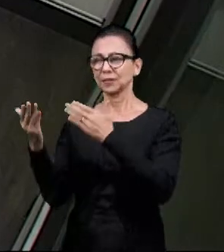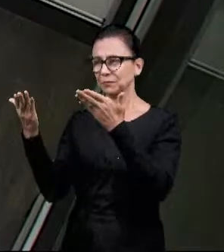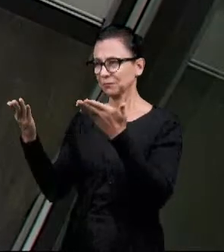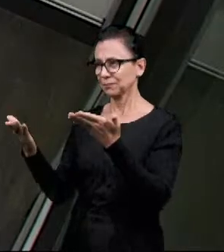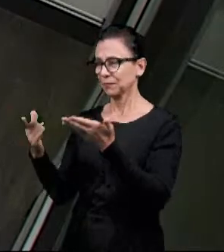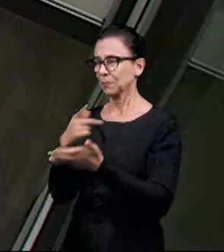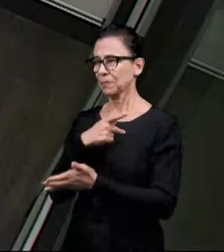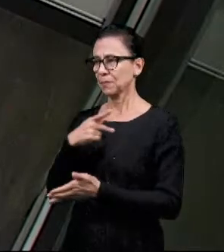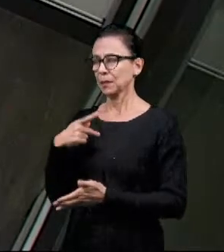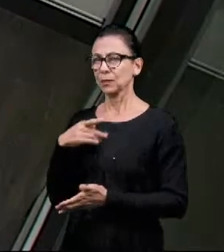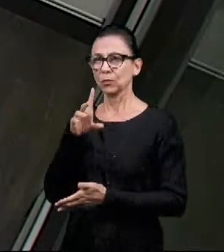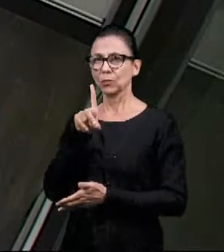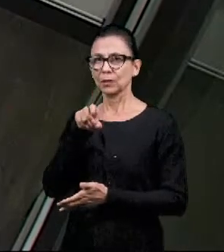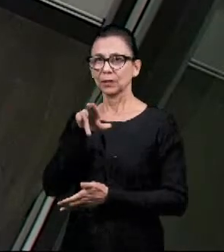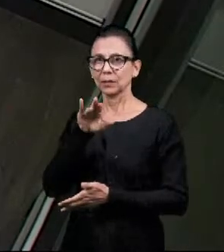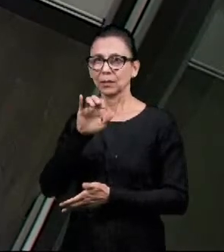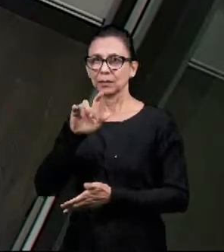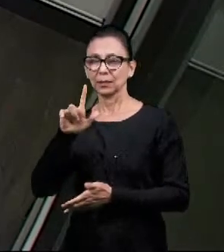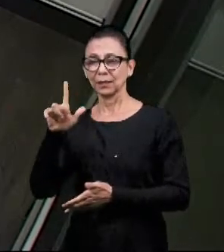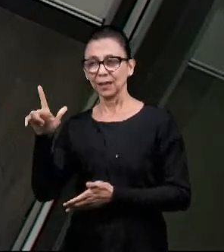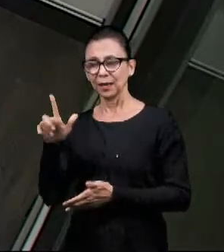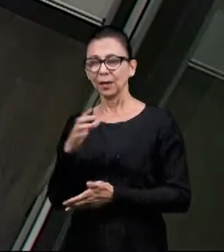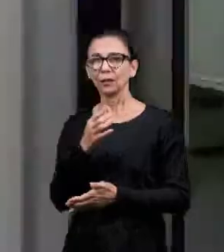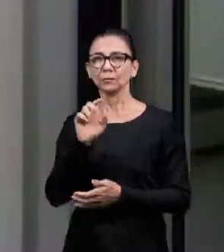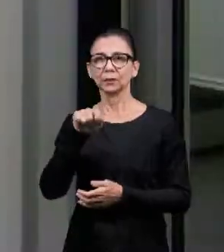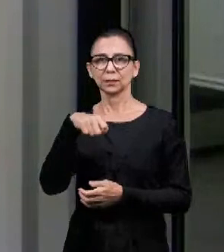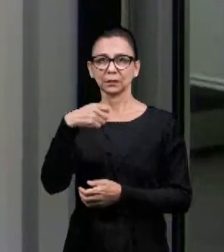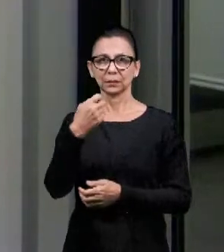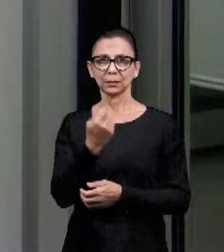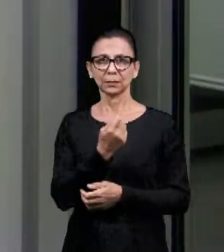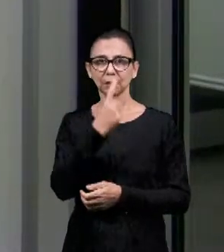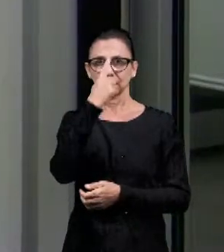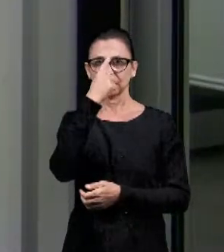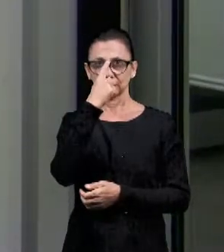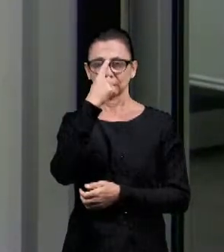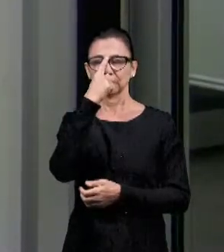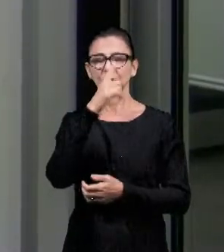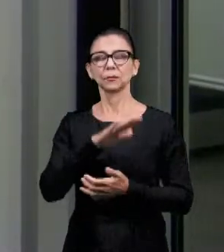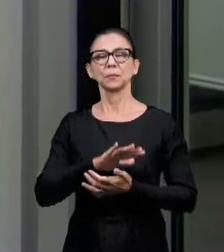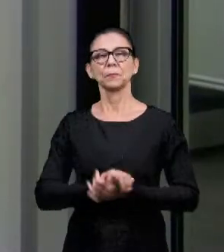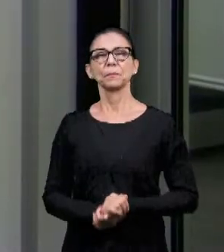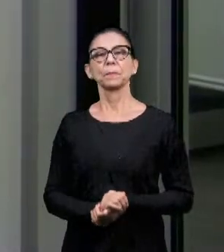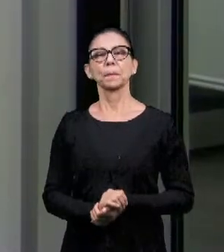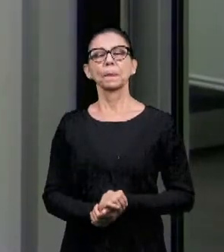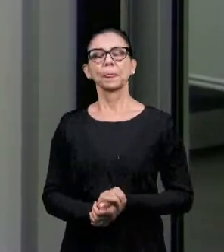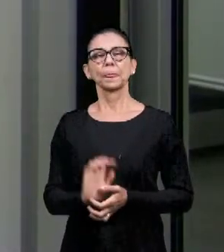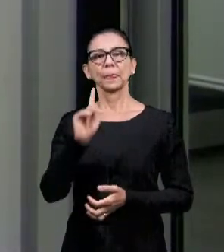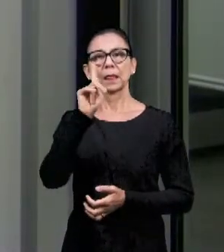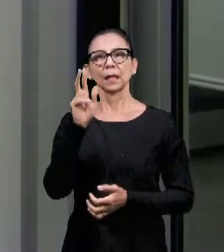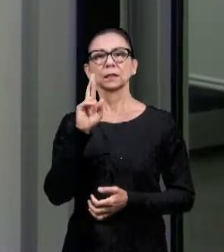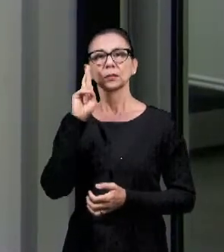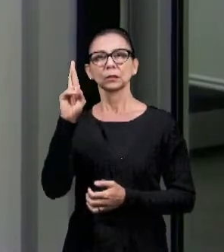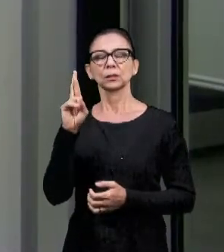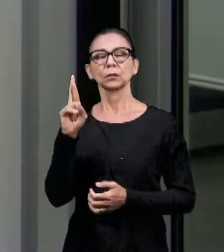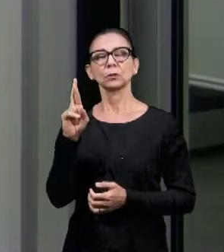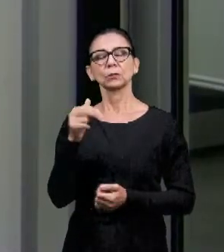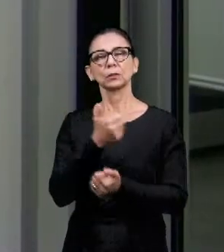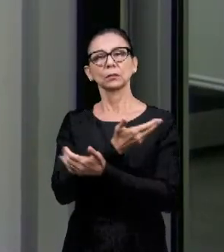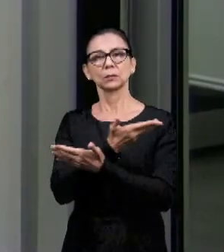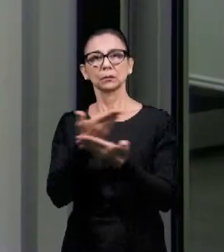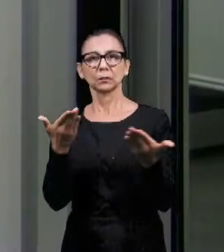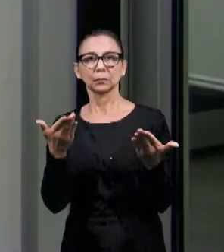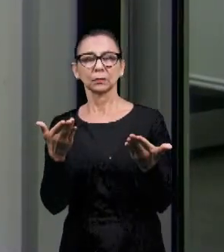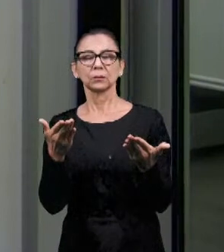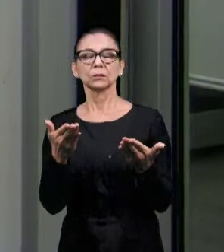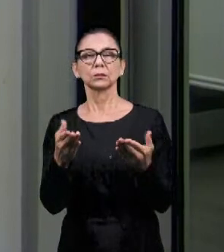Manaim. Josias, a paz do Senhor. Jorge, a paz do Senhor. A paz do Senhor a todos que nos assistem. É